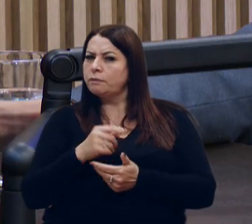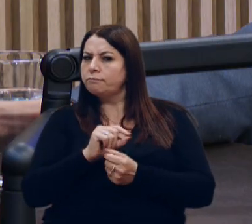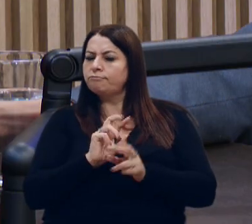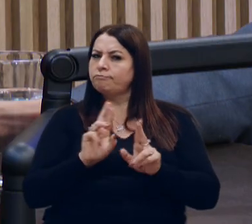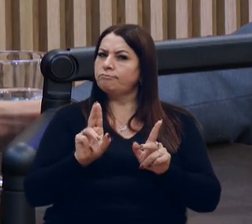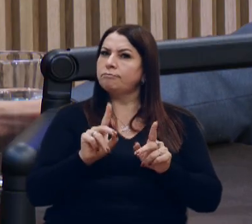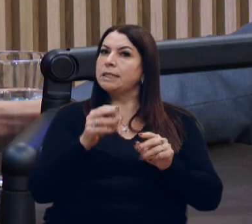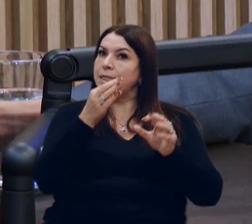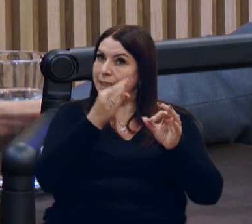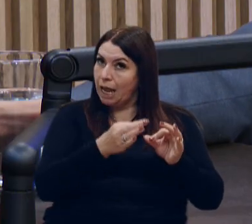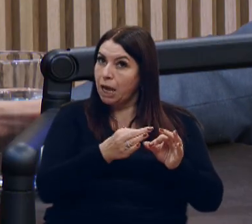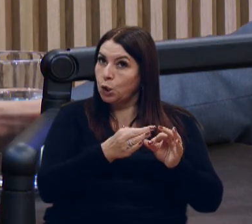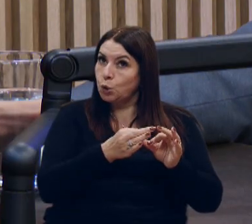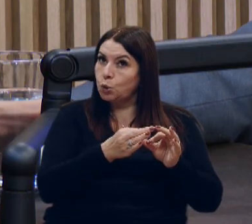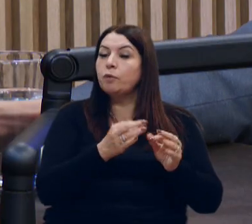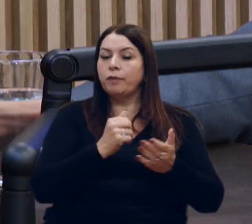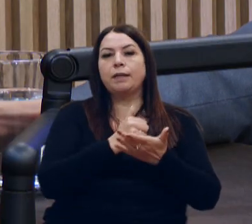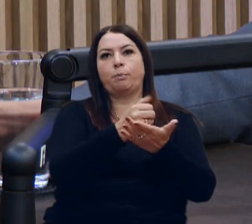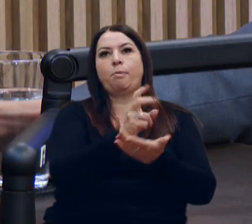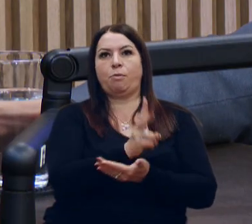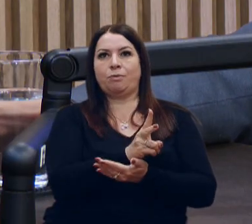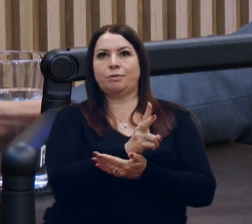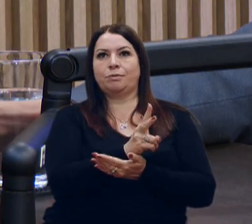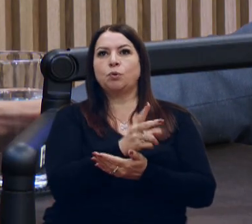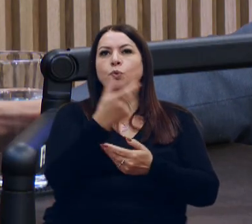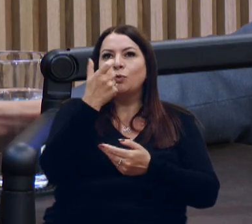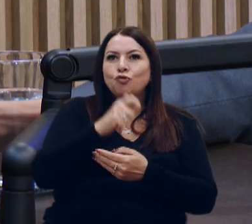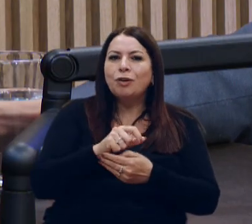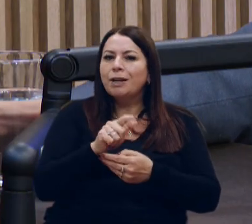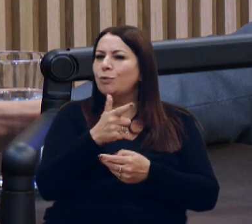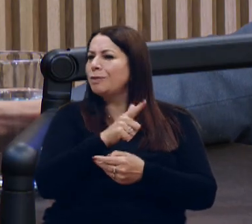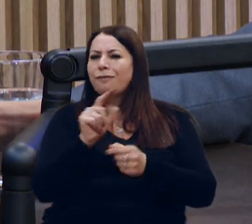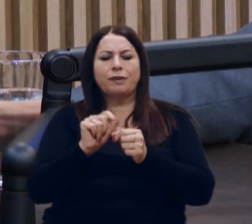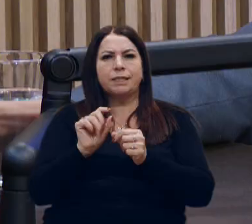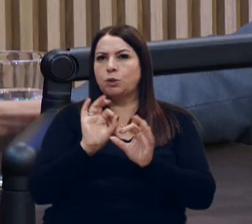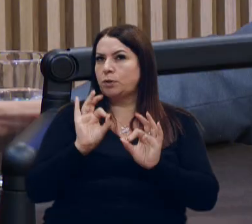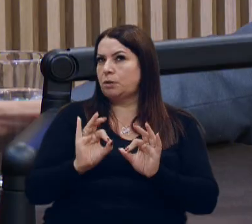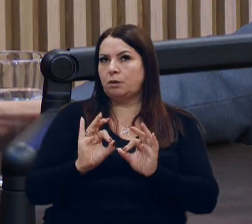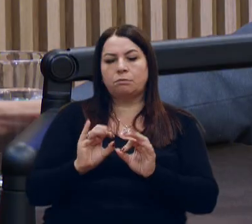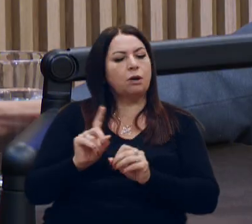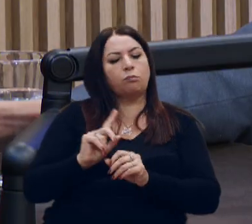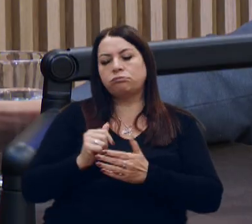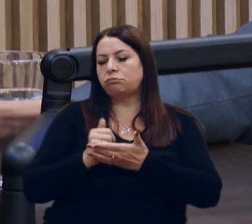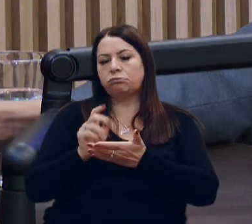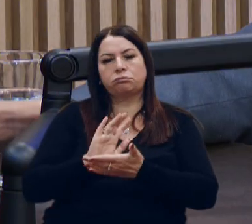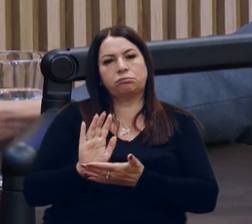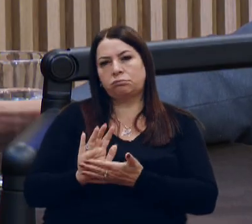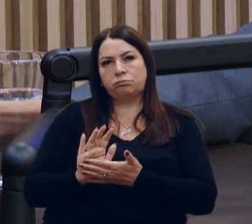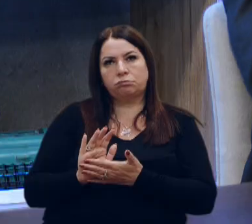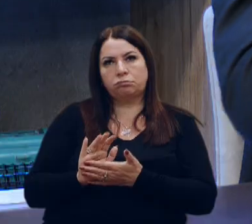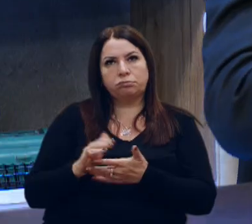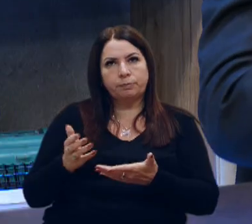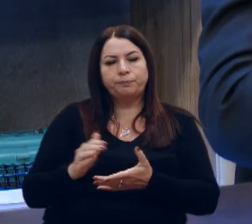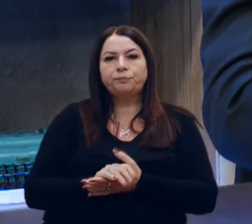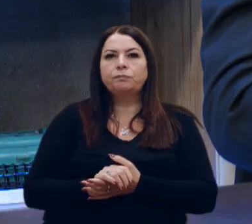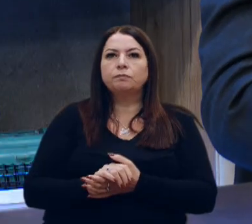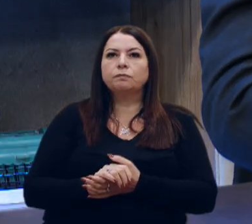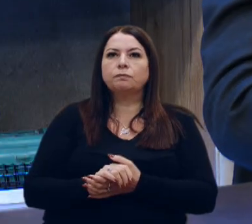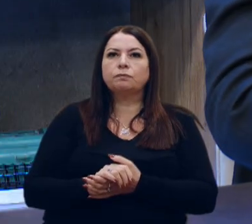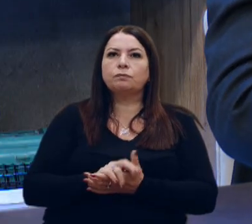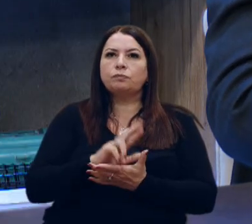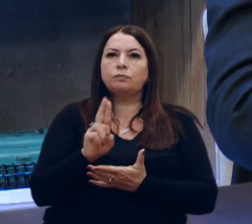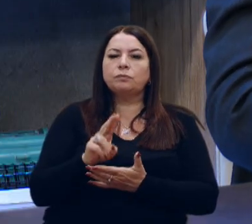de correto, terá meu apoio. Quando eu achar que não está fazendo correto, não terá meu apoio. Uhum. O senhor usa o